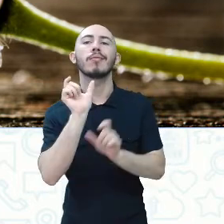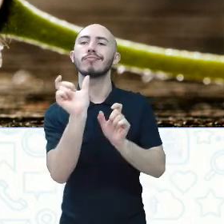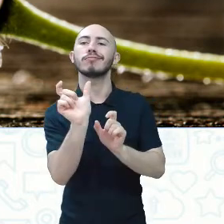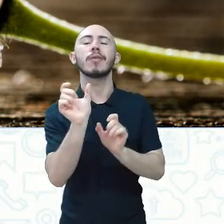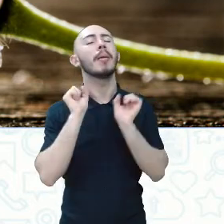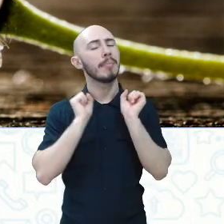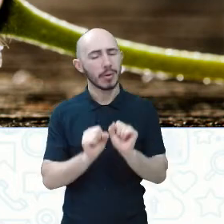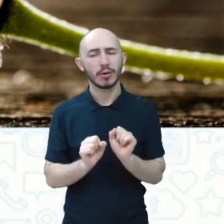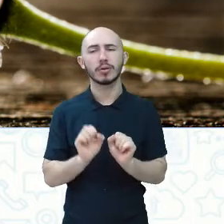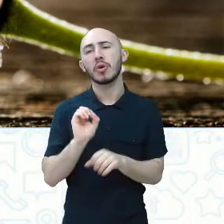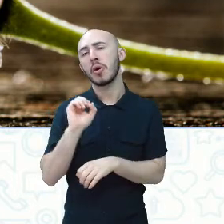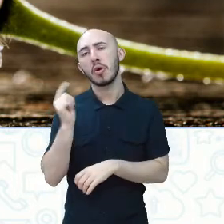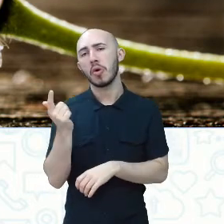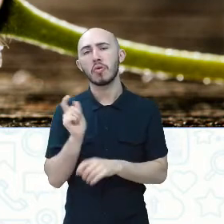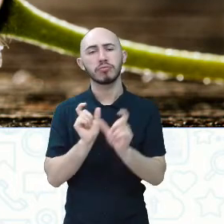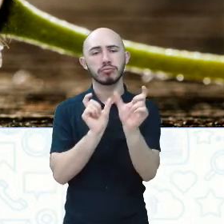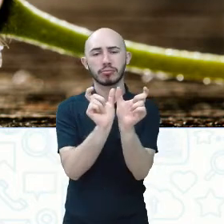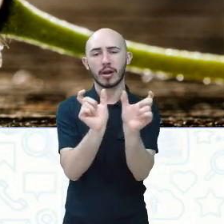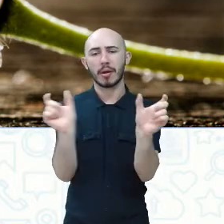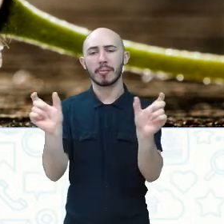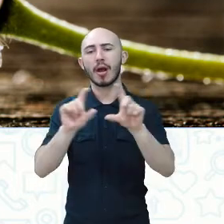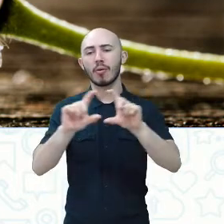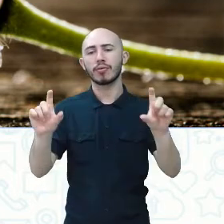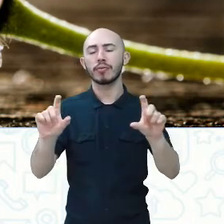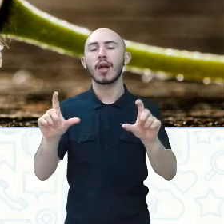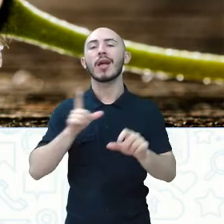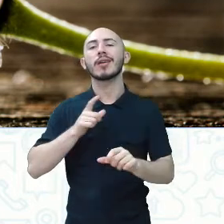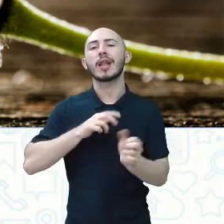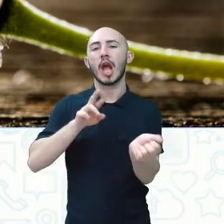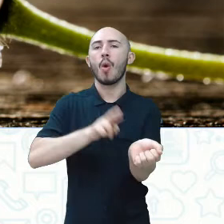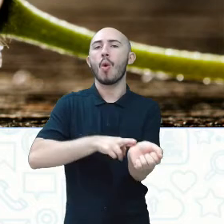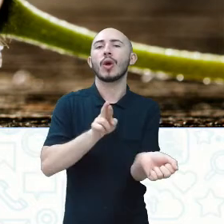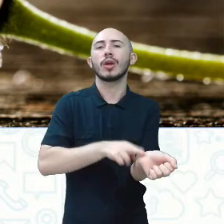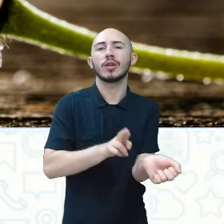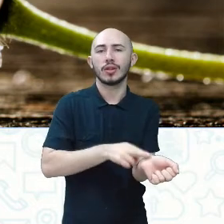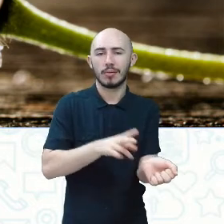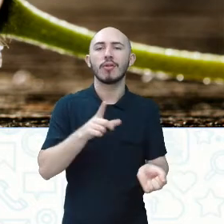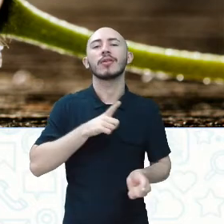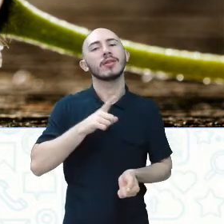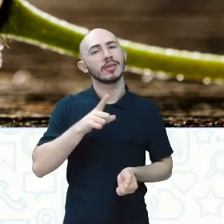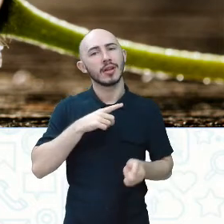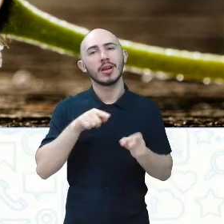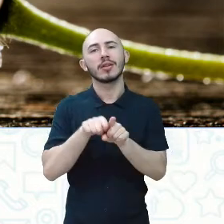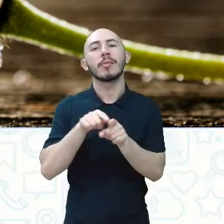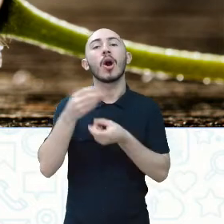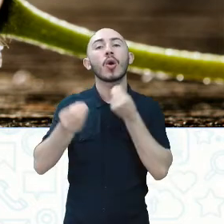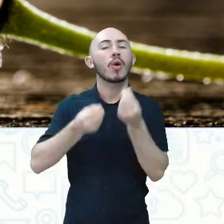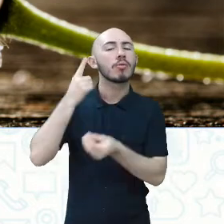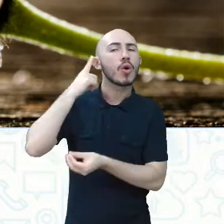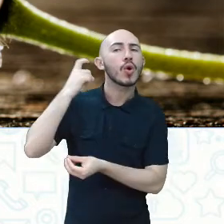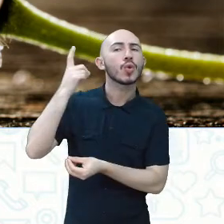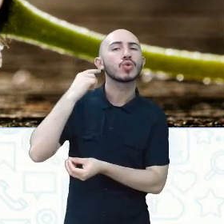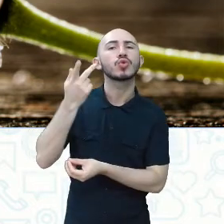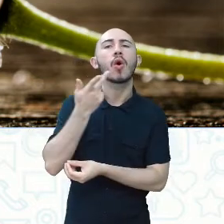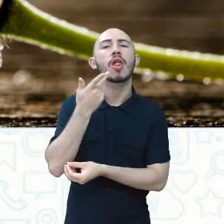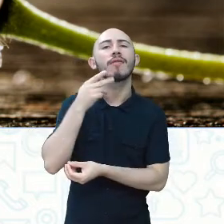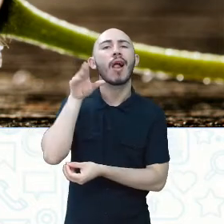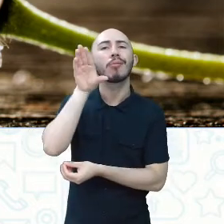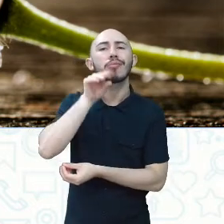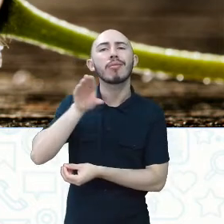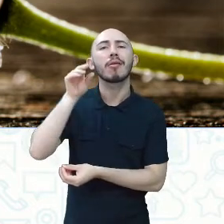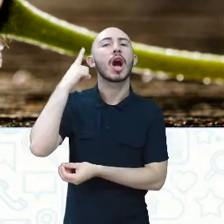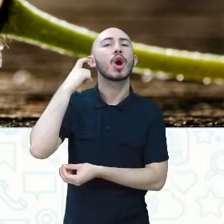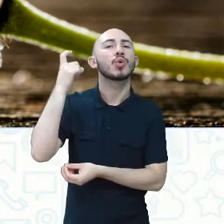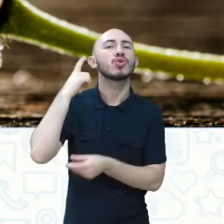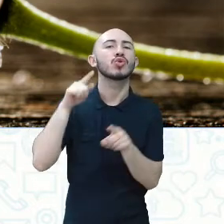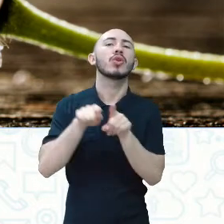de palavra com um tipo de ritmo. Então, aí vem o ritmo, a sonoridade das palavras